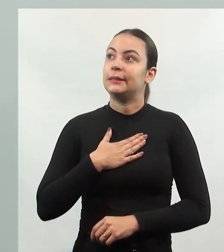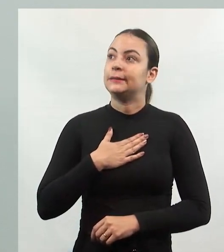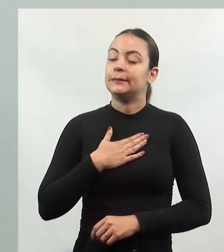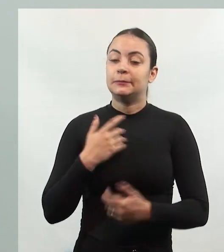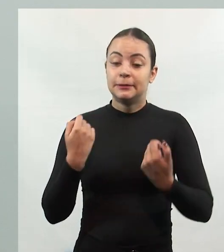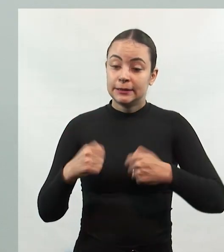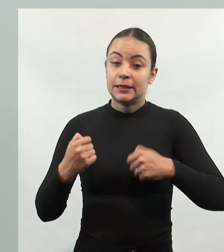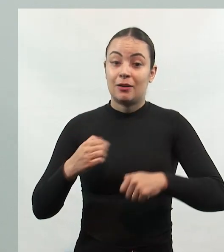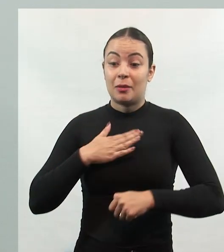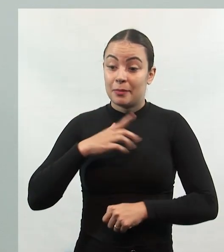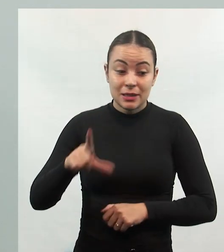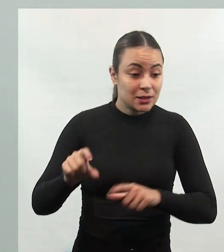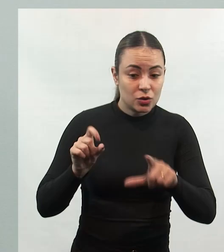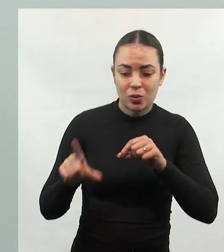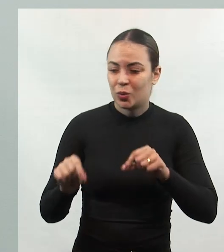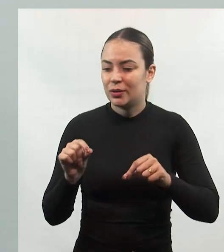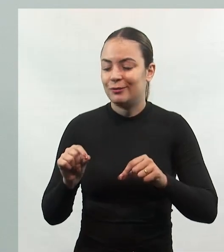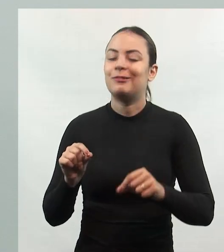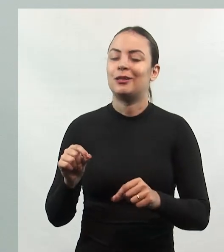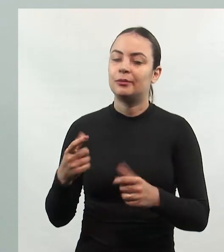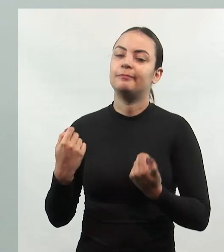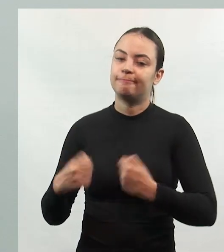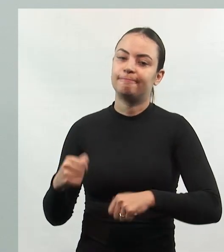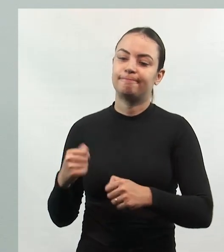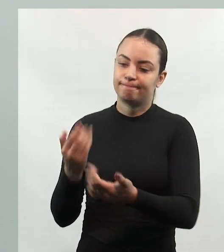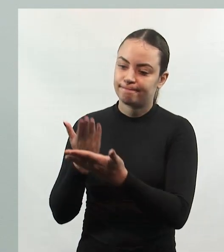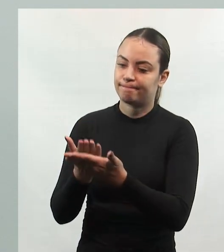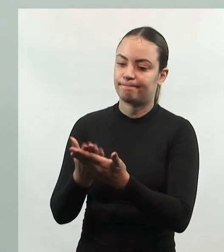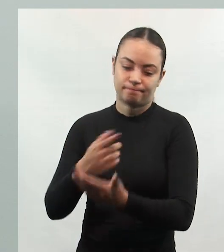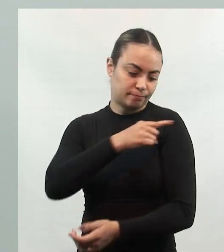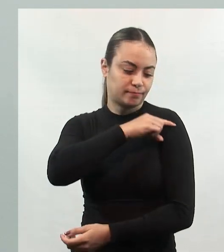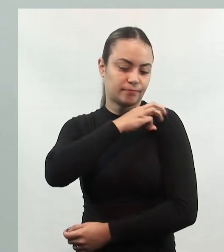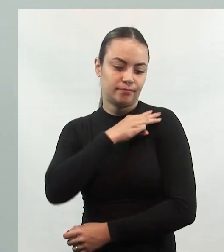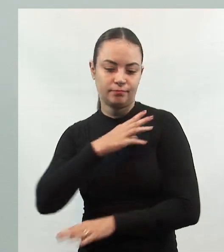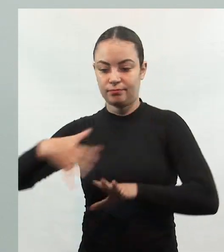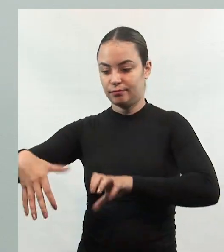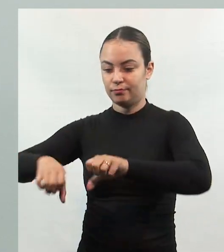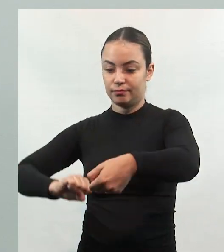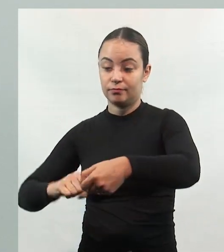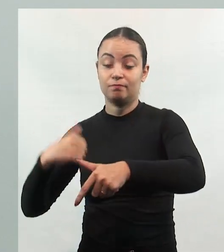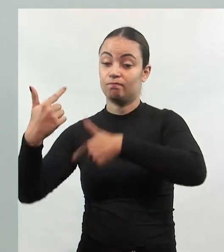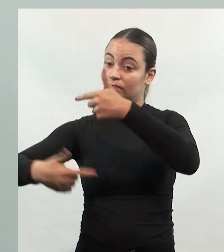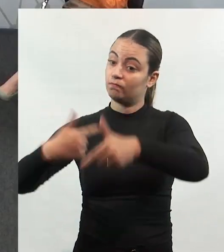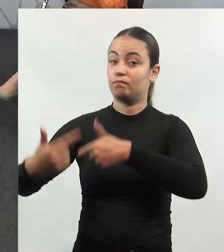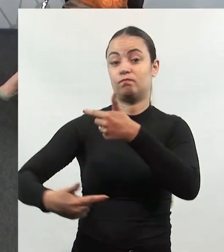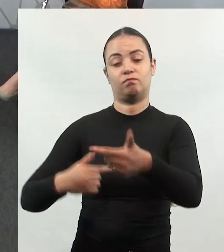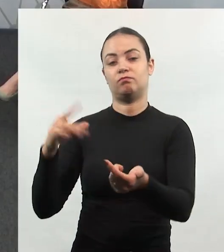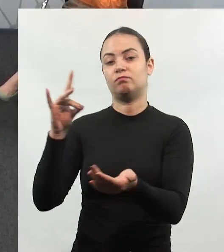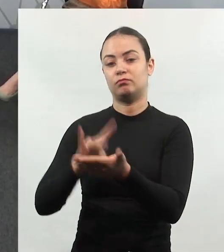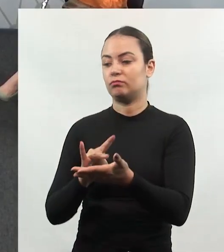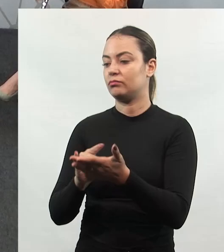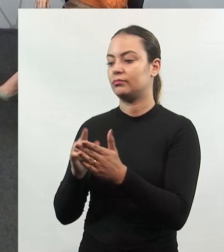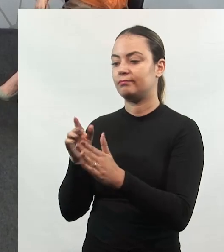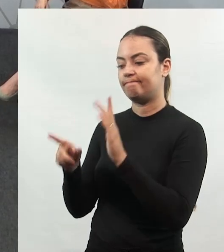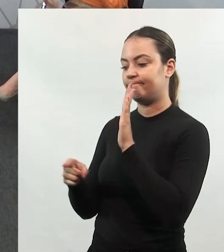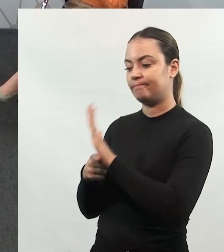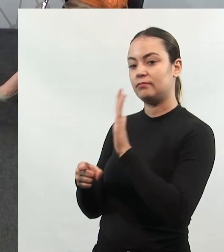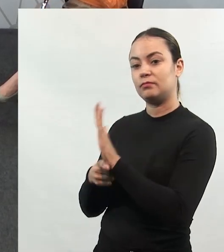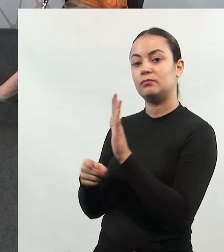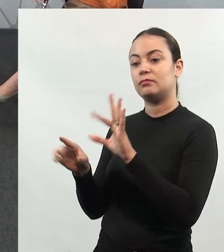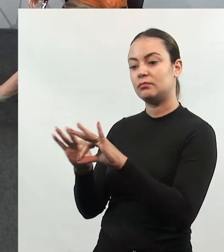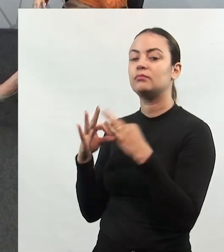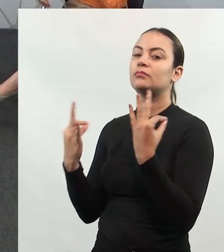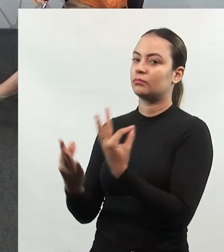roupa mesmo. Então, assim, ela não trabalhava, então minha opção era fazer o magistério para já ter um emprego. Então,